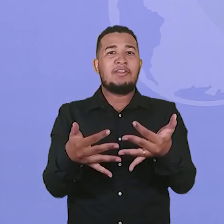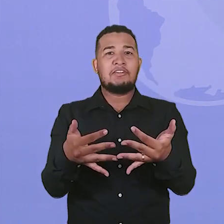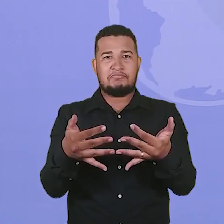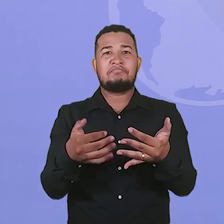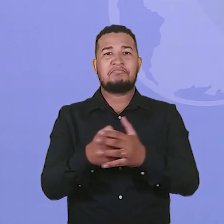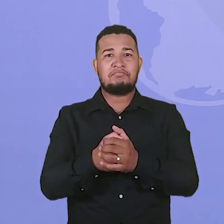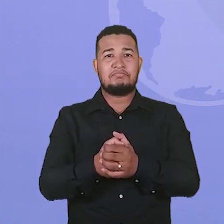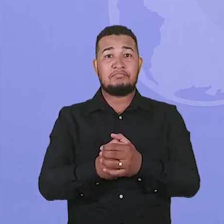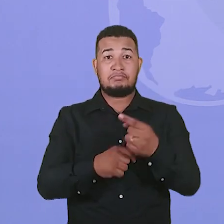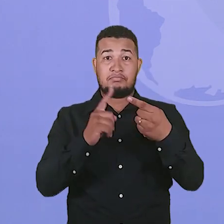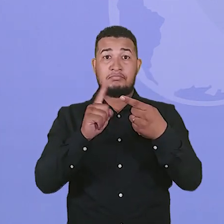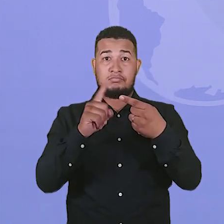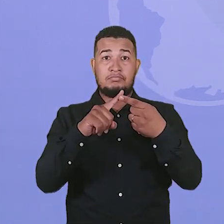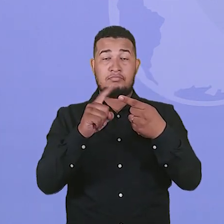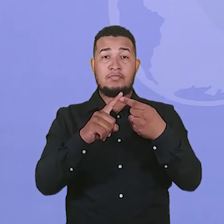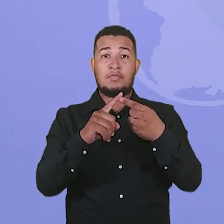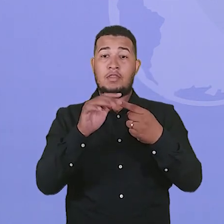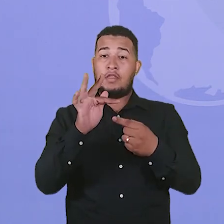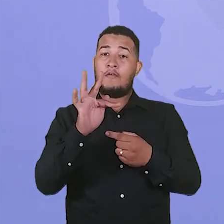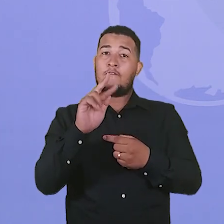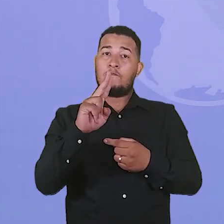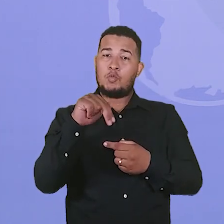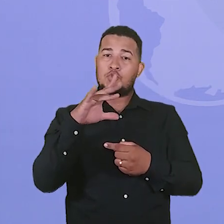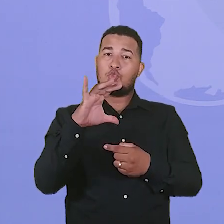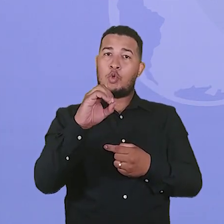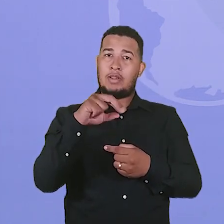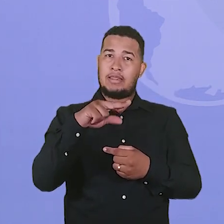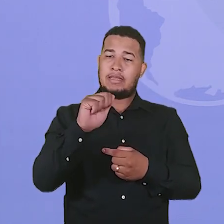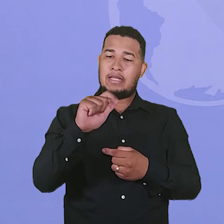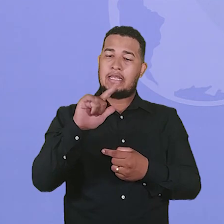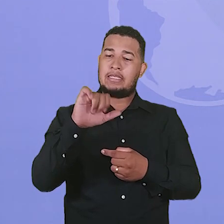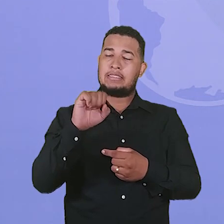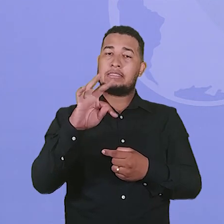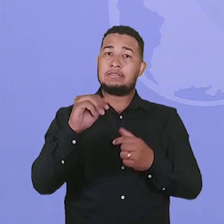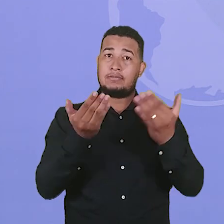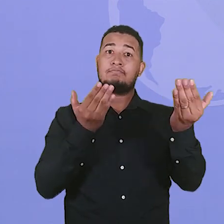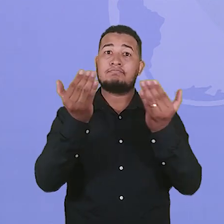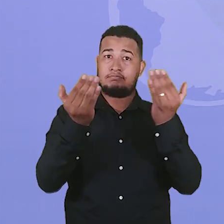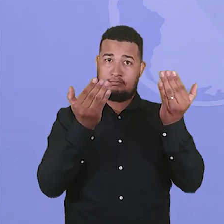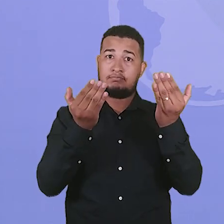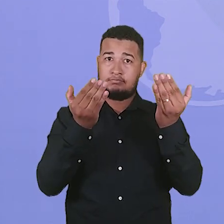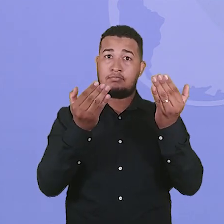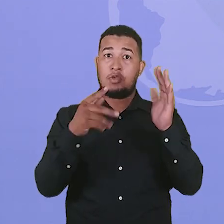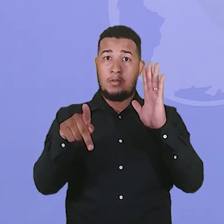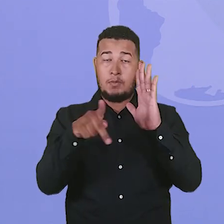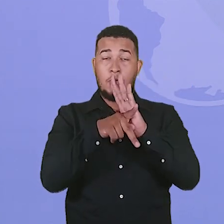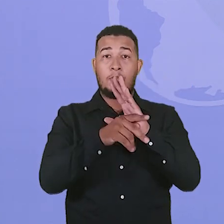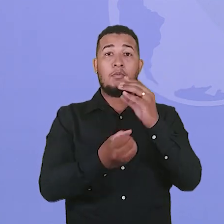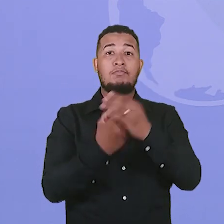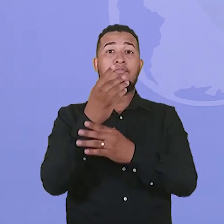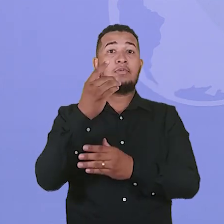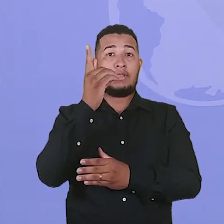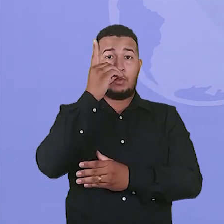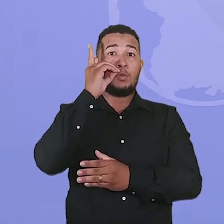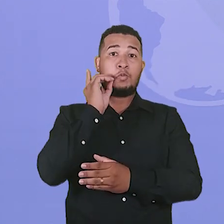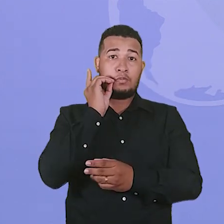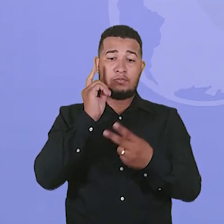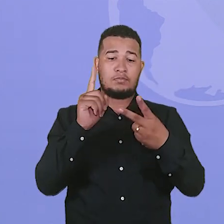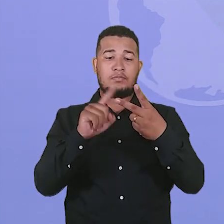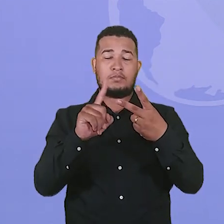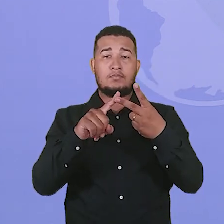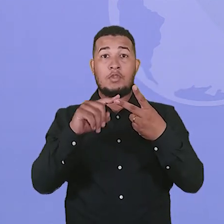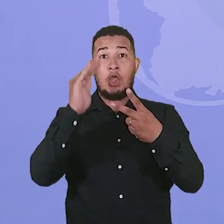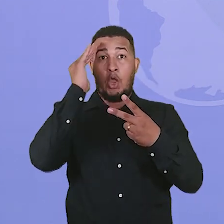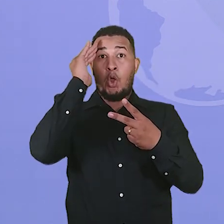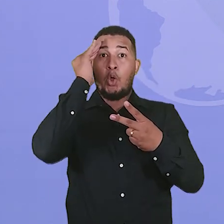realidade social. O método funcionalista, ligado ao sociólogo Émile Durkheim, o